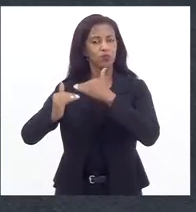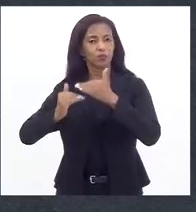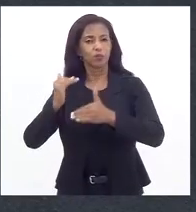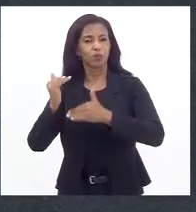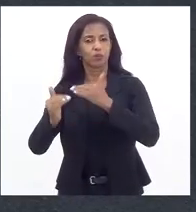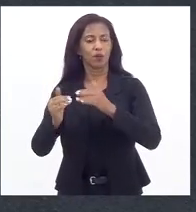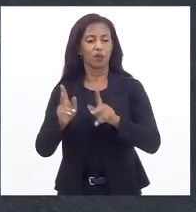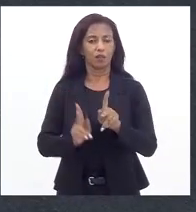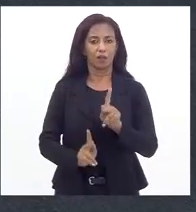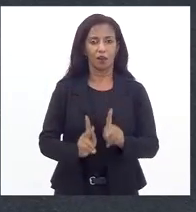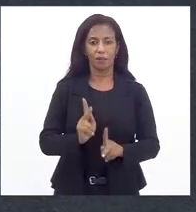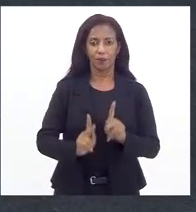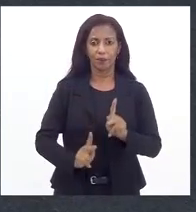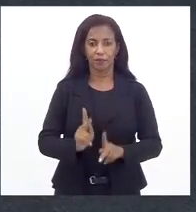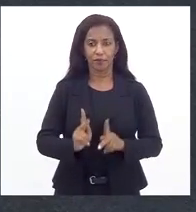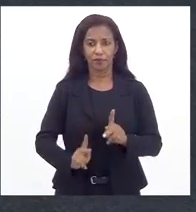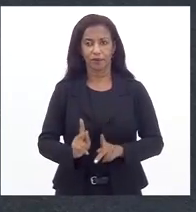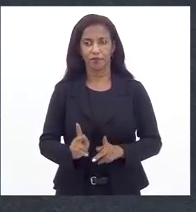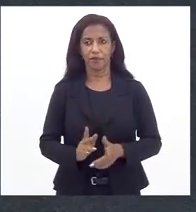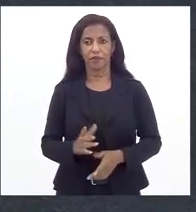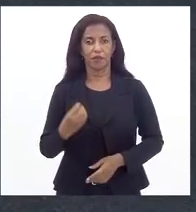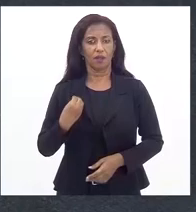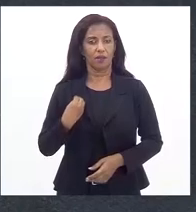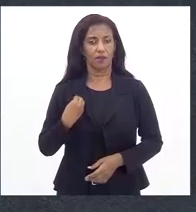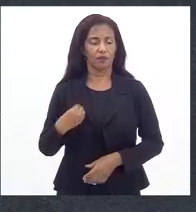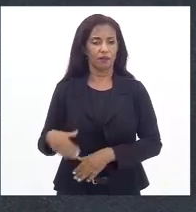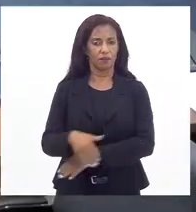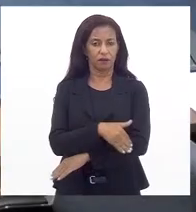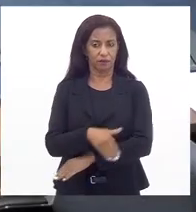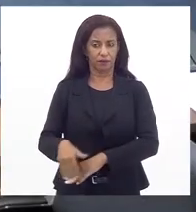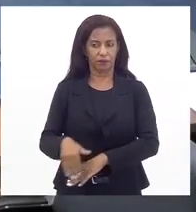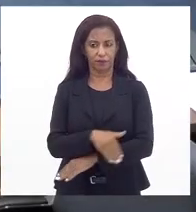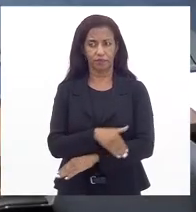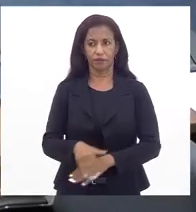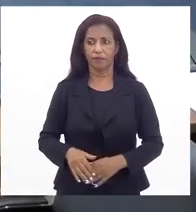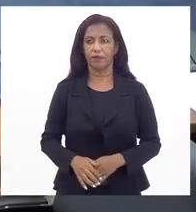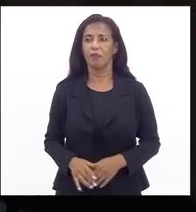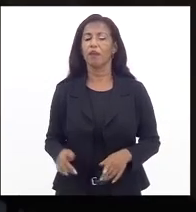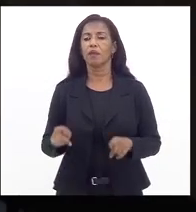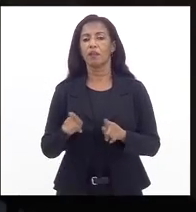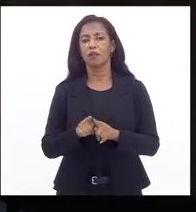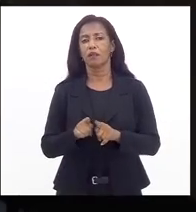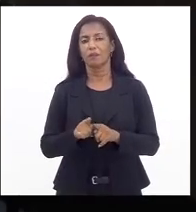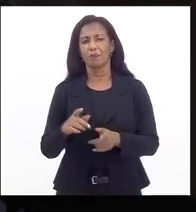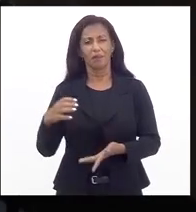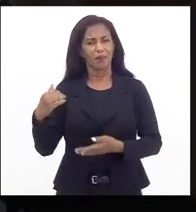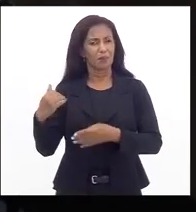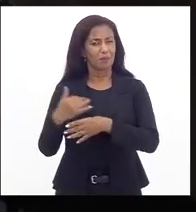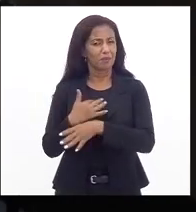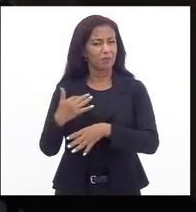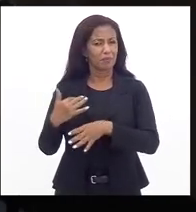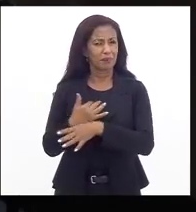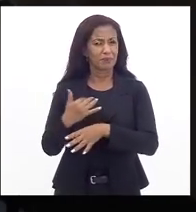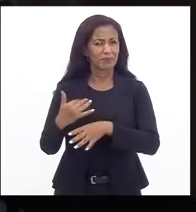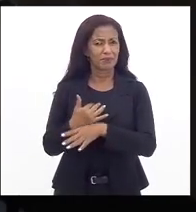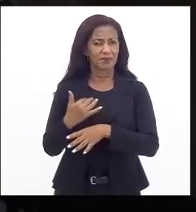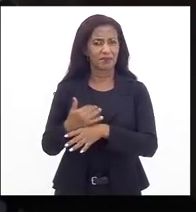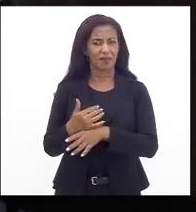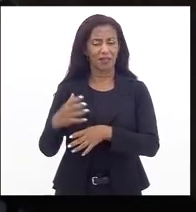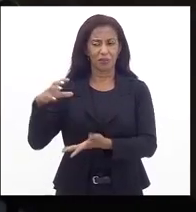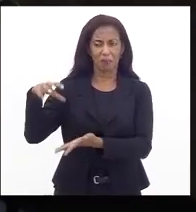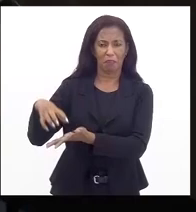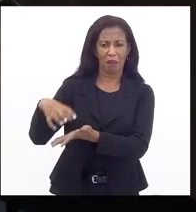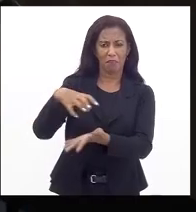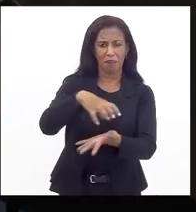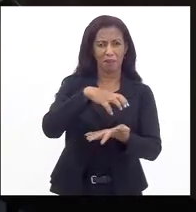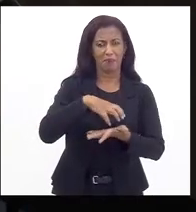da população que está morando na rua inclusive o centro da cidade é um dos